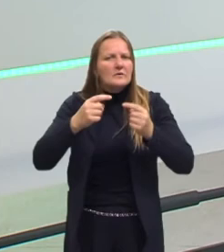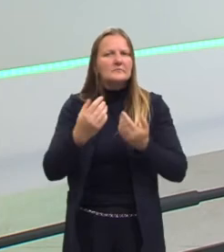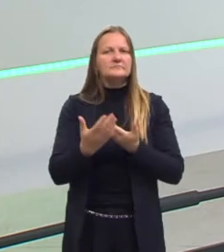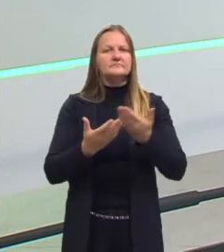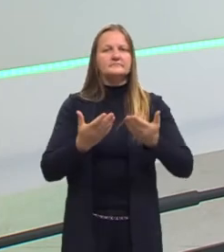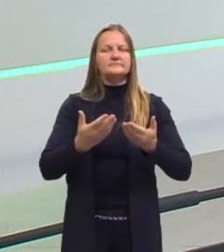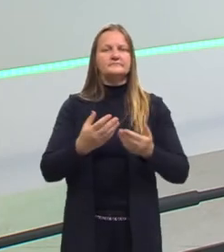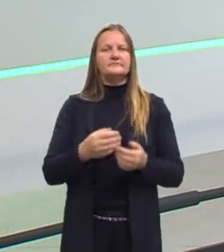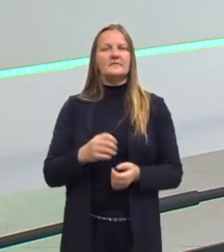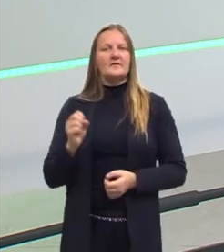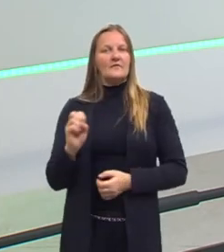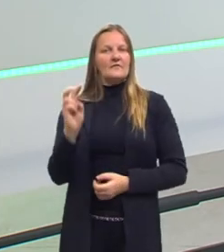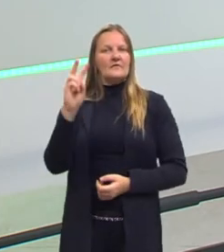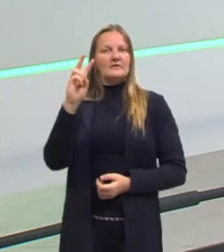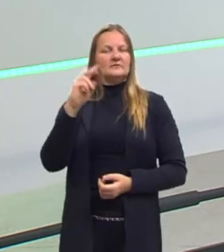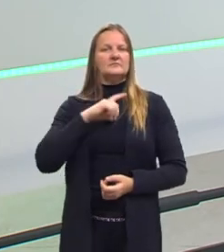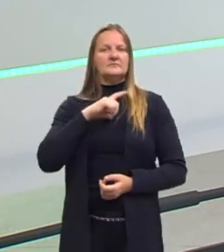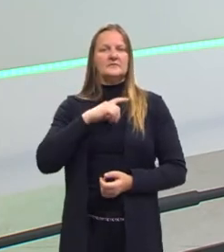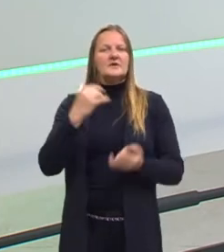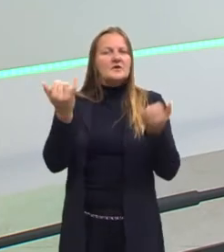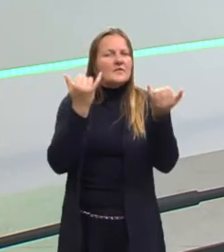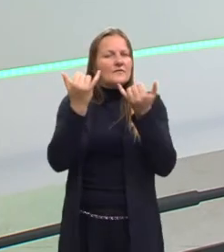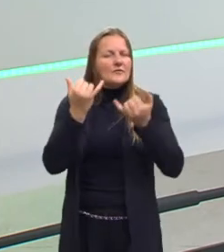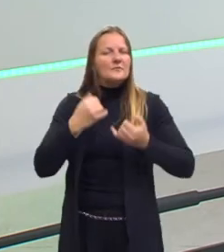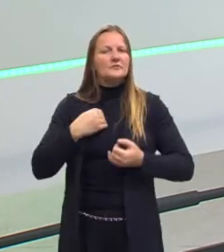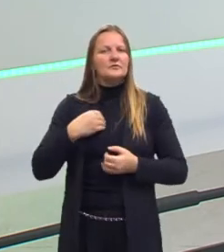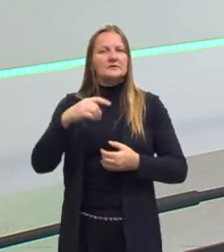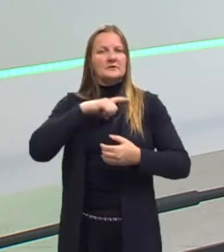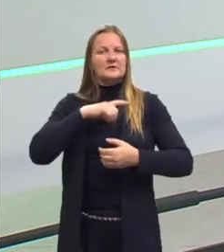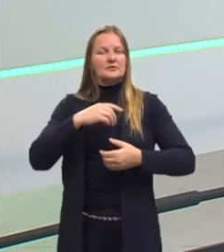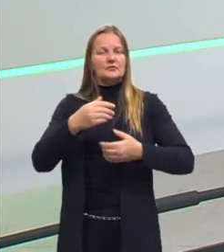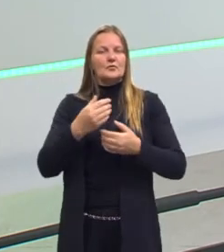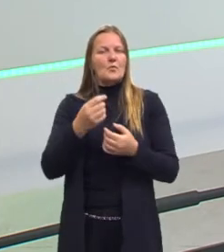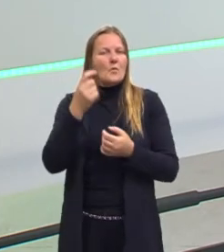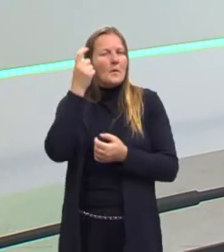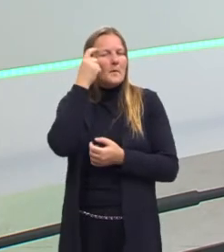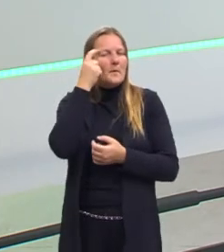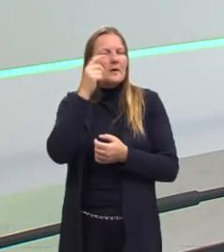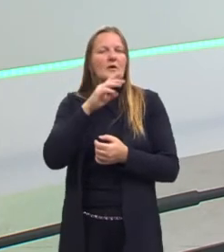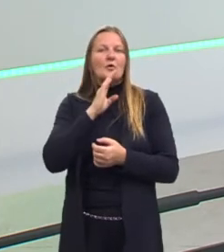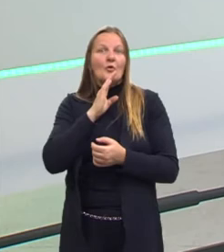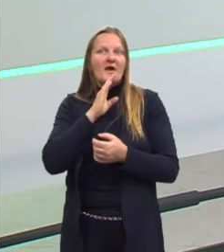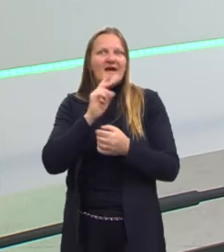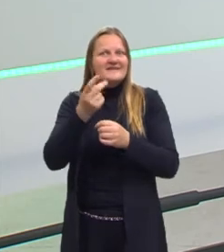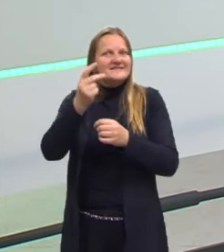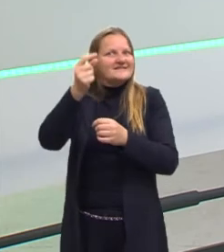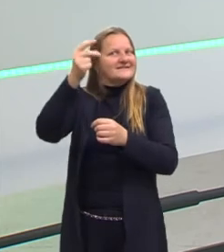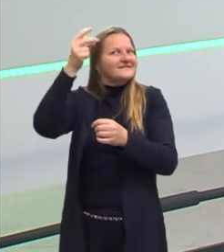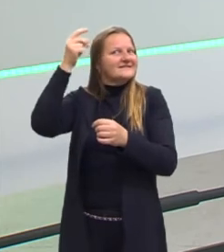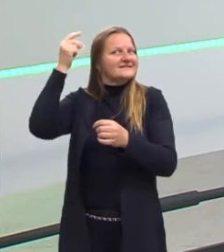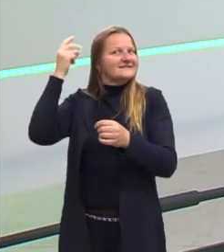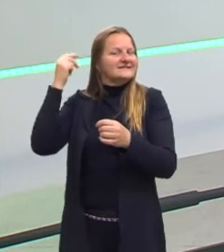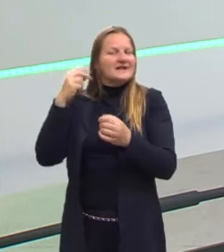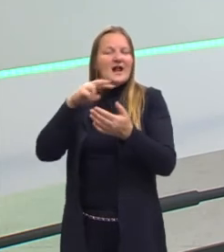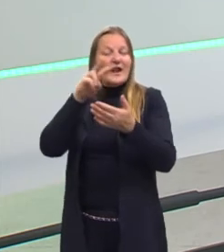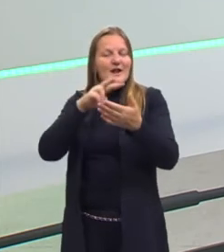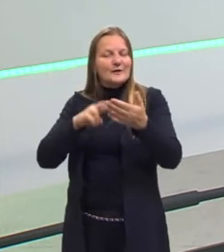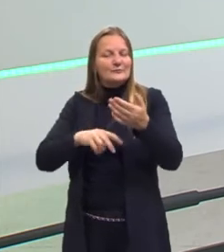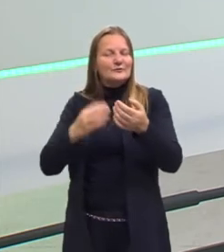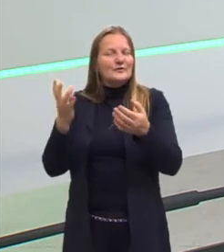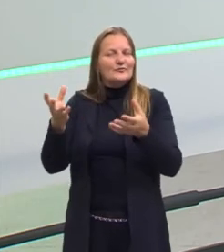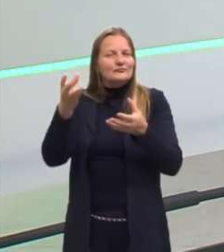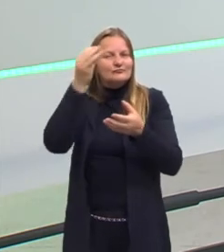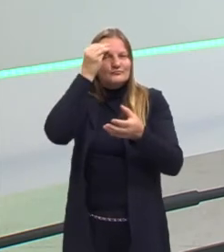me valendo de informações que eu carrego na minha bagagem cultural das minhas leituras e todo